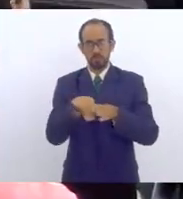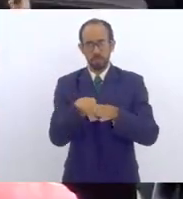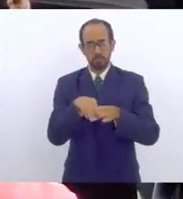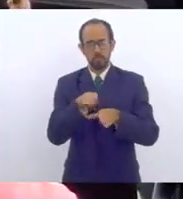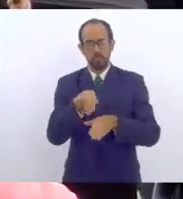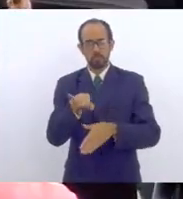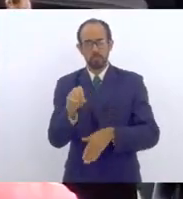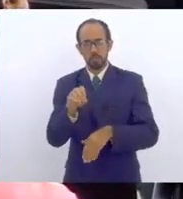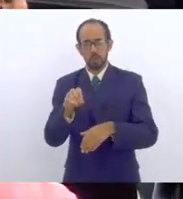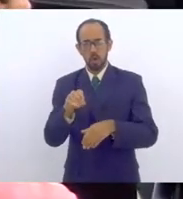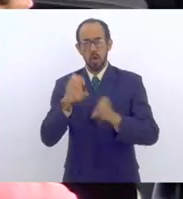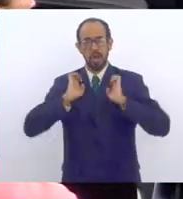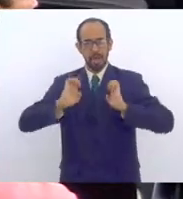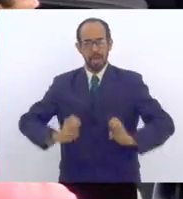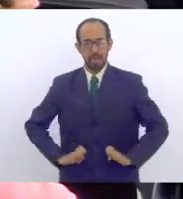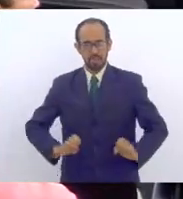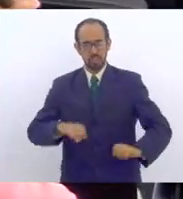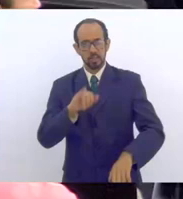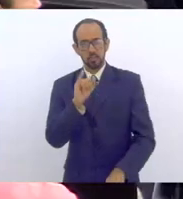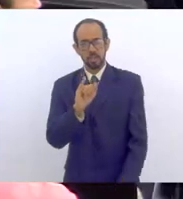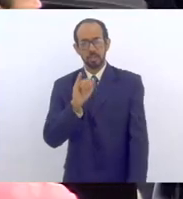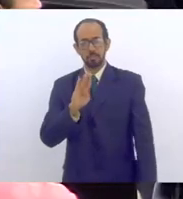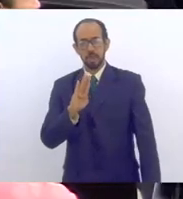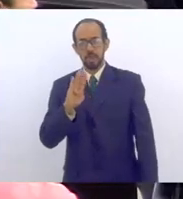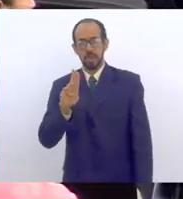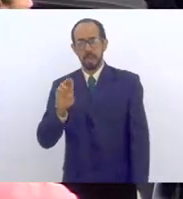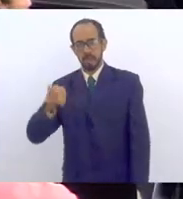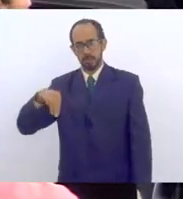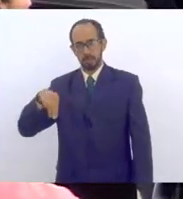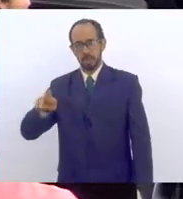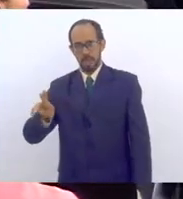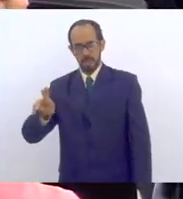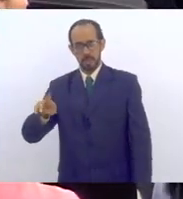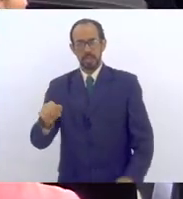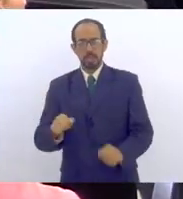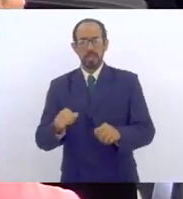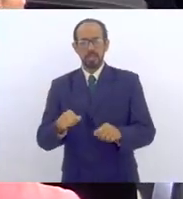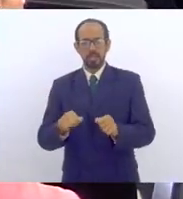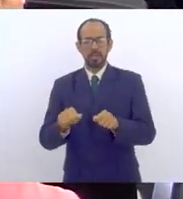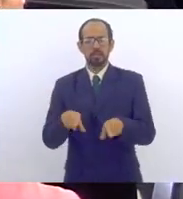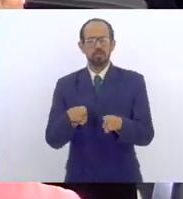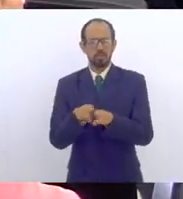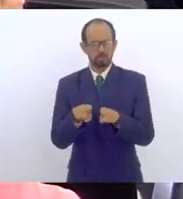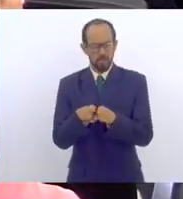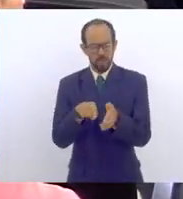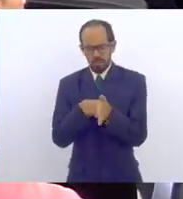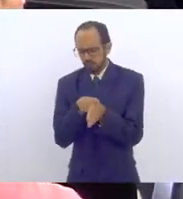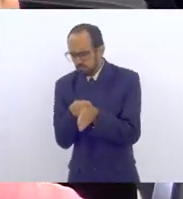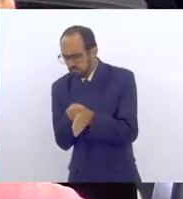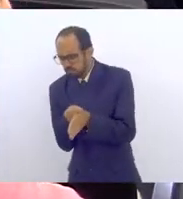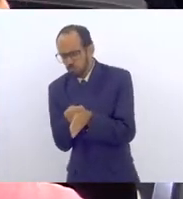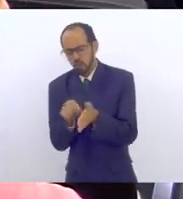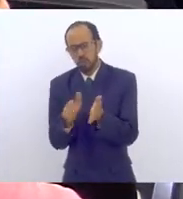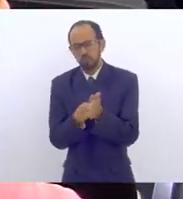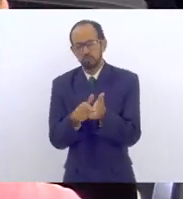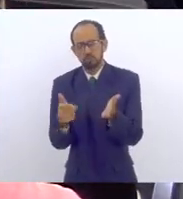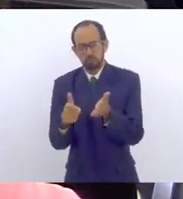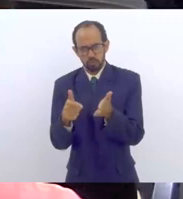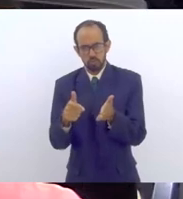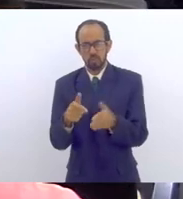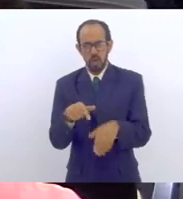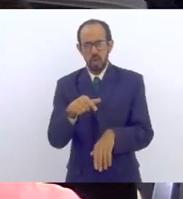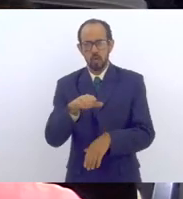Universitário IBMR revisor do periódico sábios B2 e ocupa o cargo de